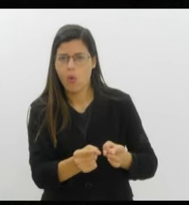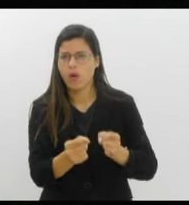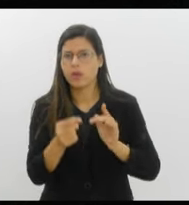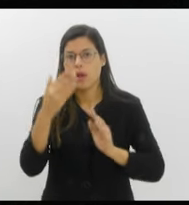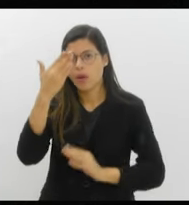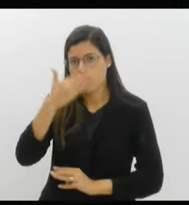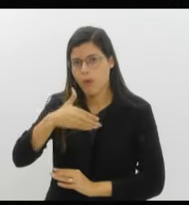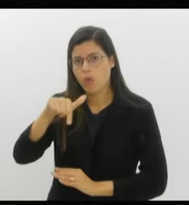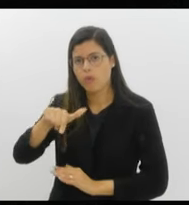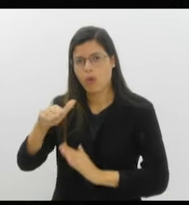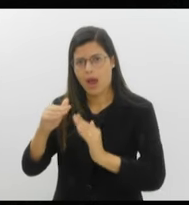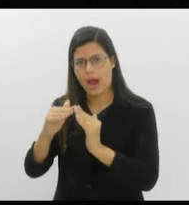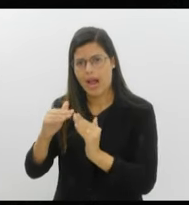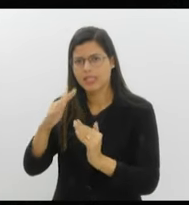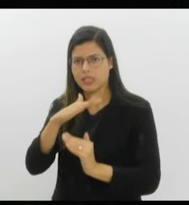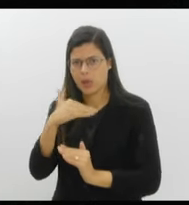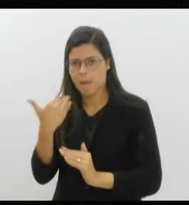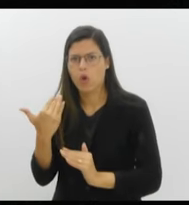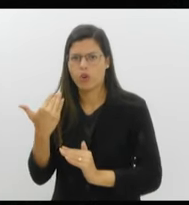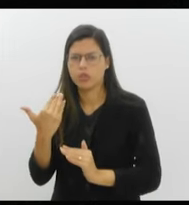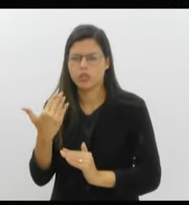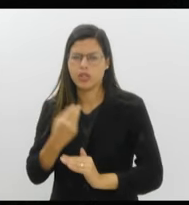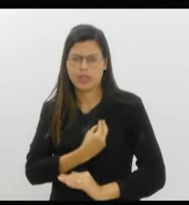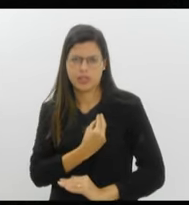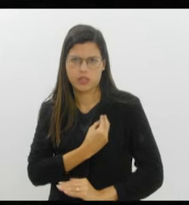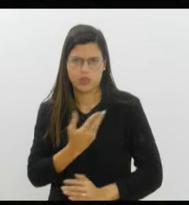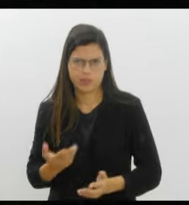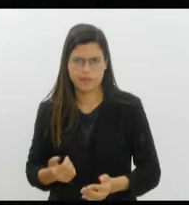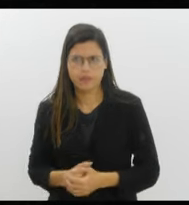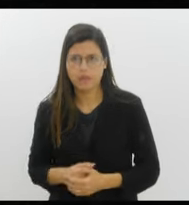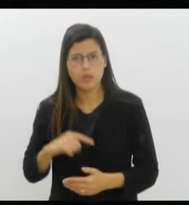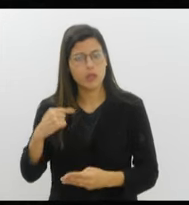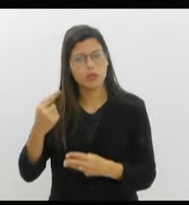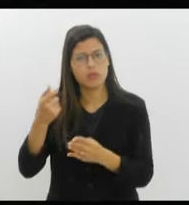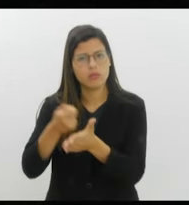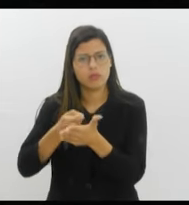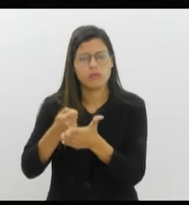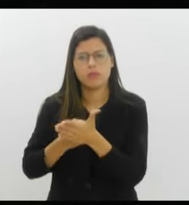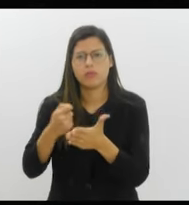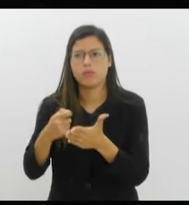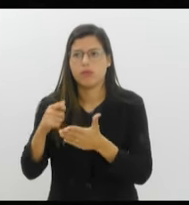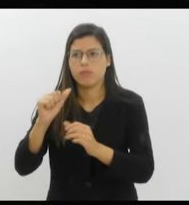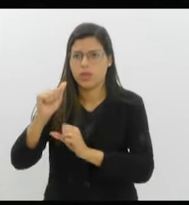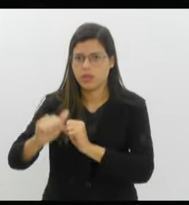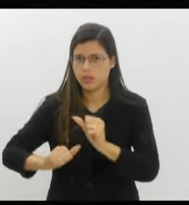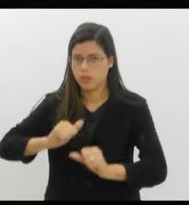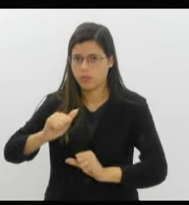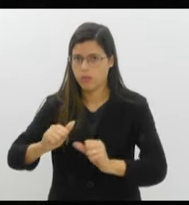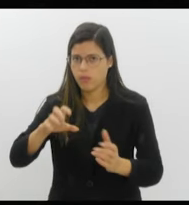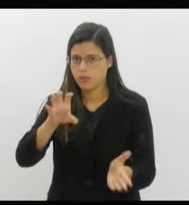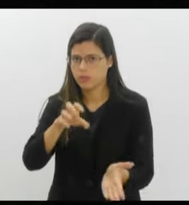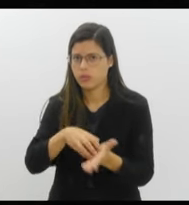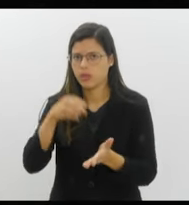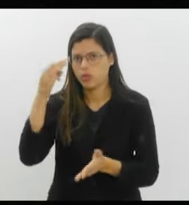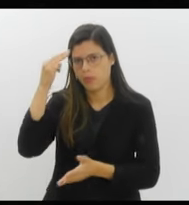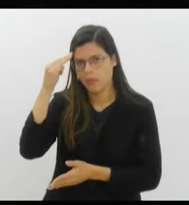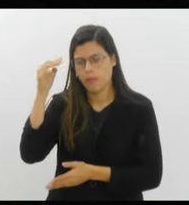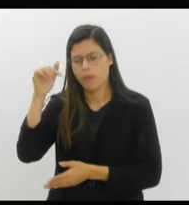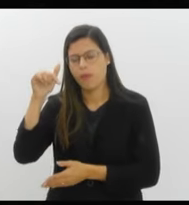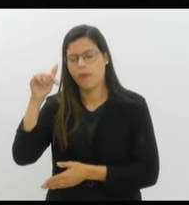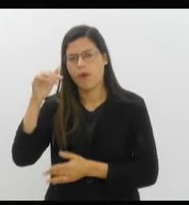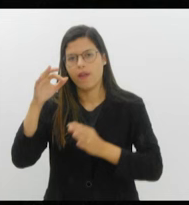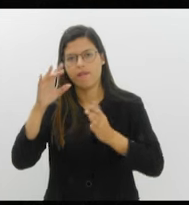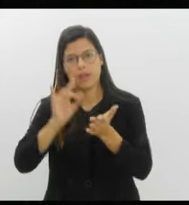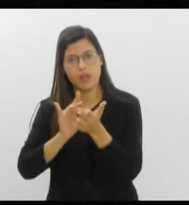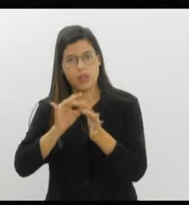que a Casa da Morte existiu. E a gente está numa luta muito grande para transformar a Casa da Morte num centro de memória, verdade e justiça. Tanto que